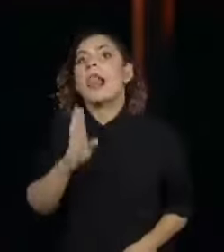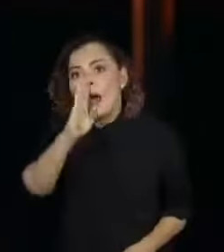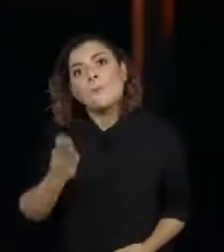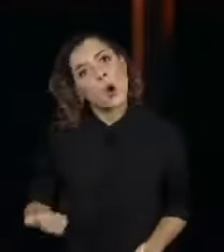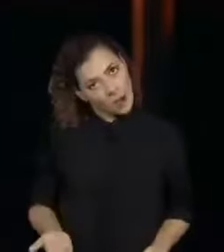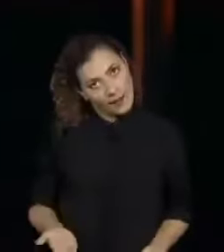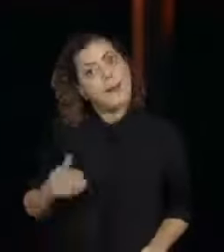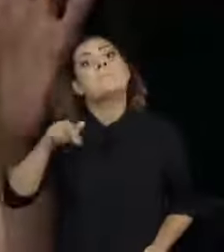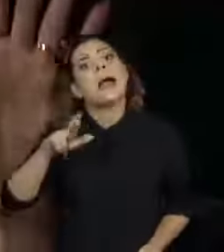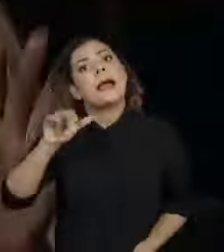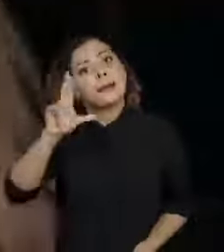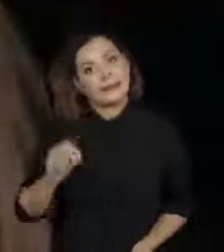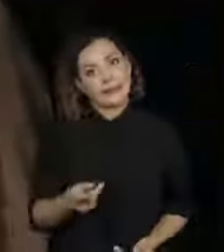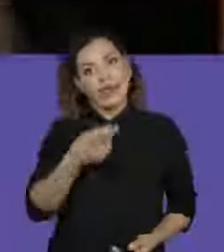acabou o